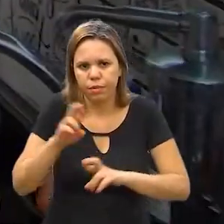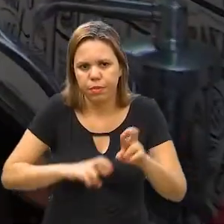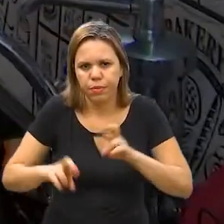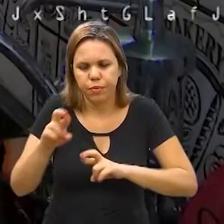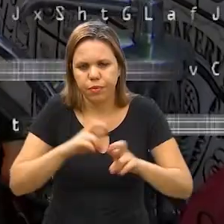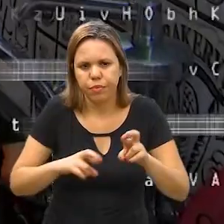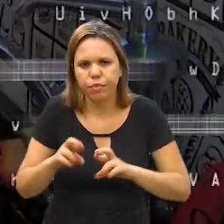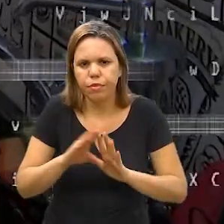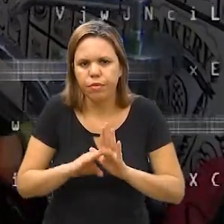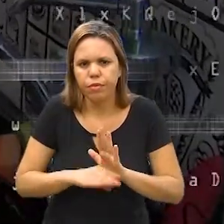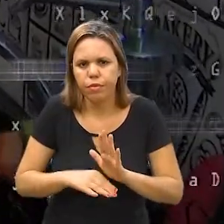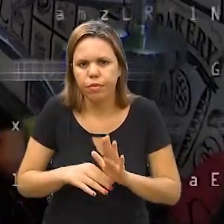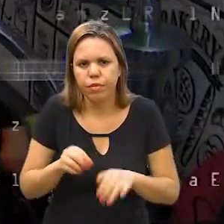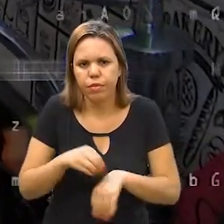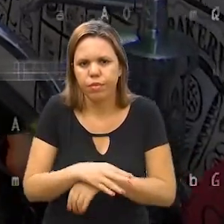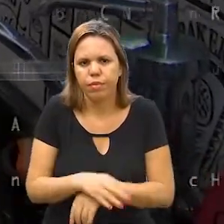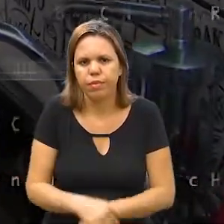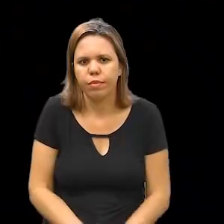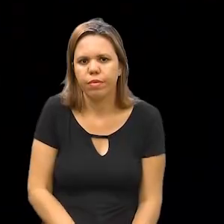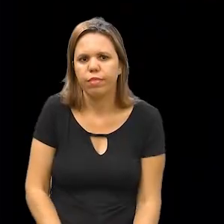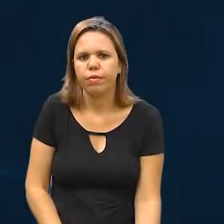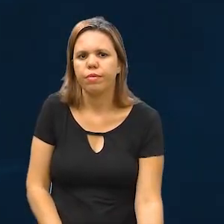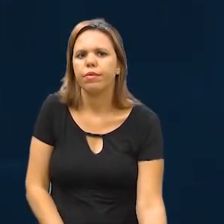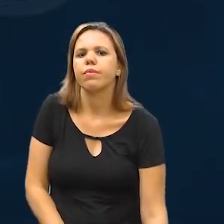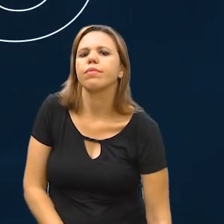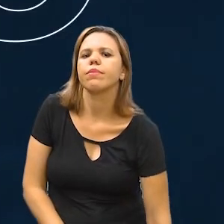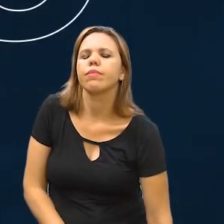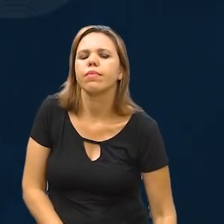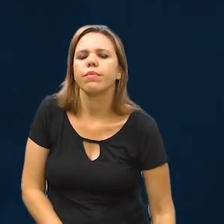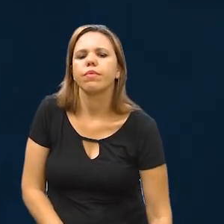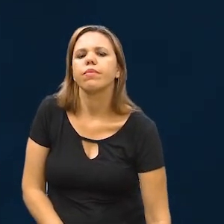Confira no quadro Eu Indico.